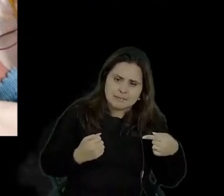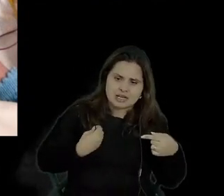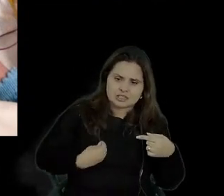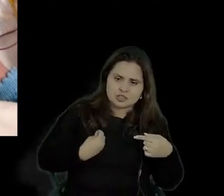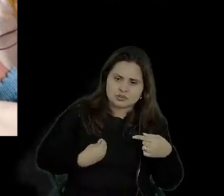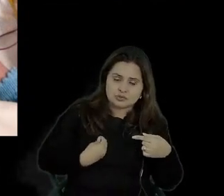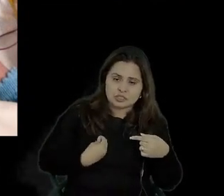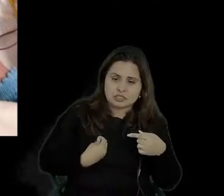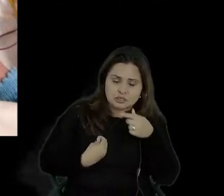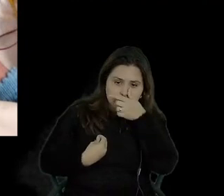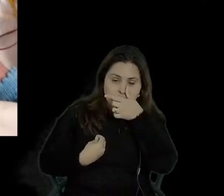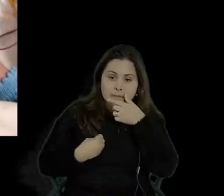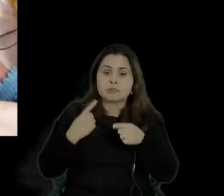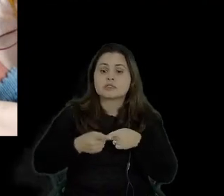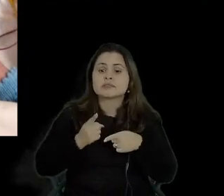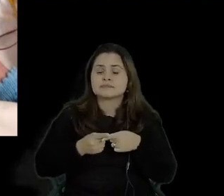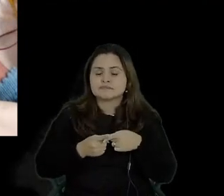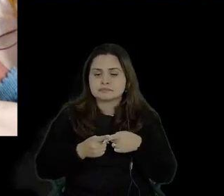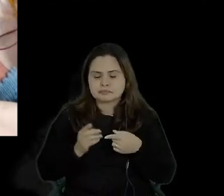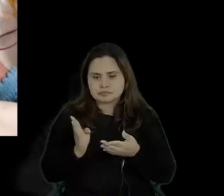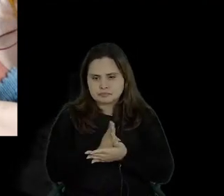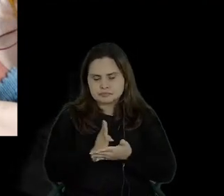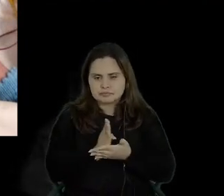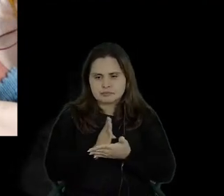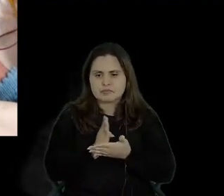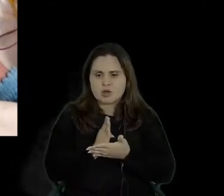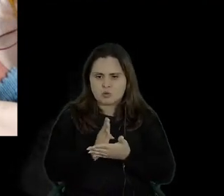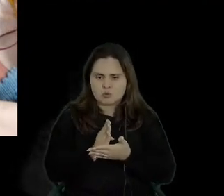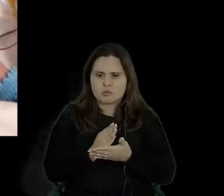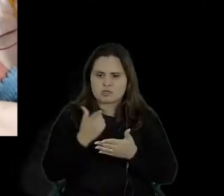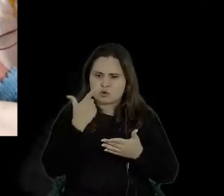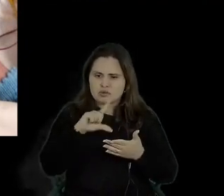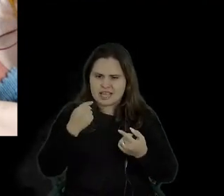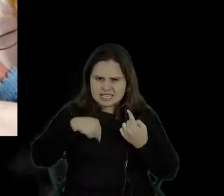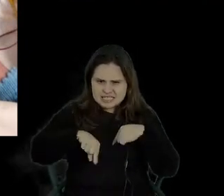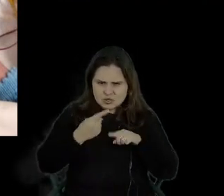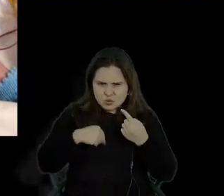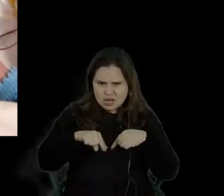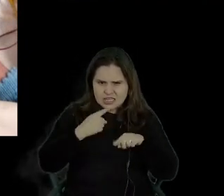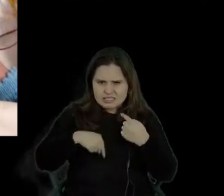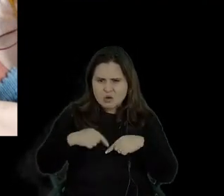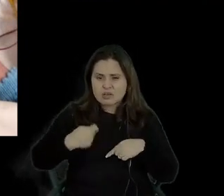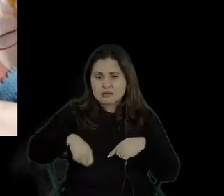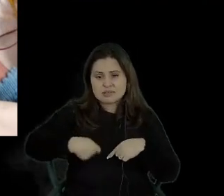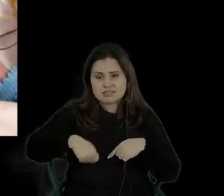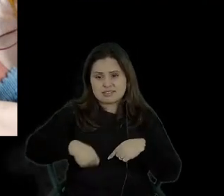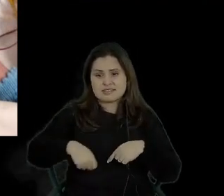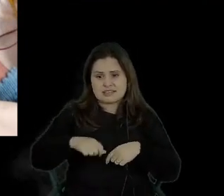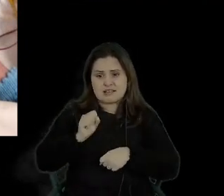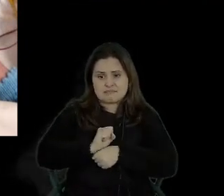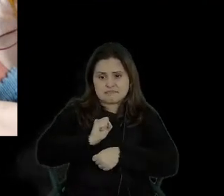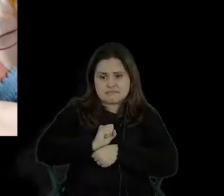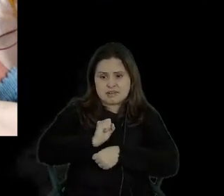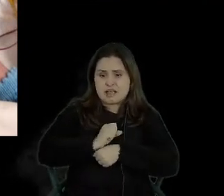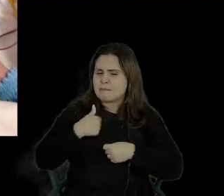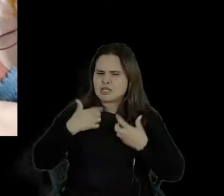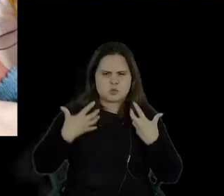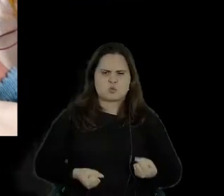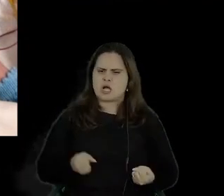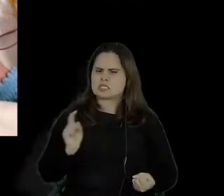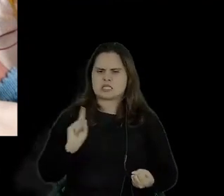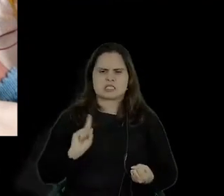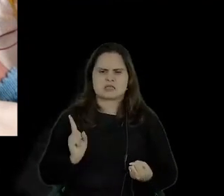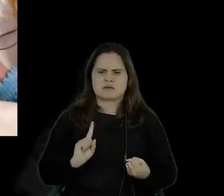Porque tem algumas coisas na circulação que são necessárias que seja estagiado. Mas eu não aceitei. Eu